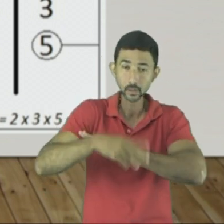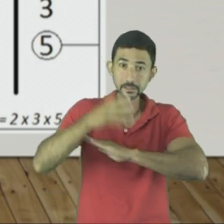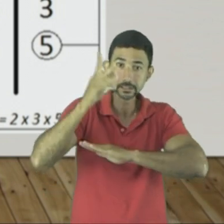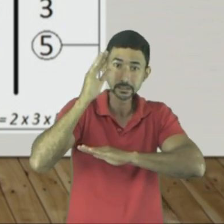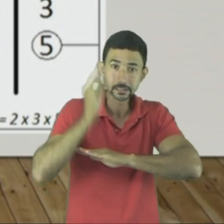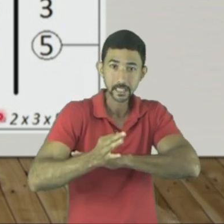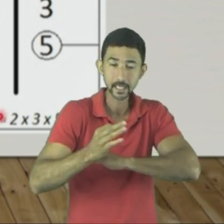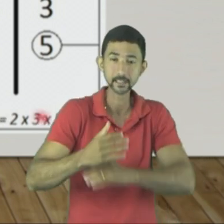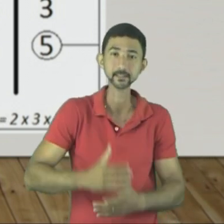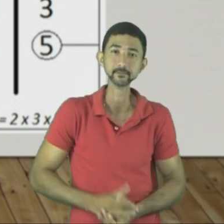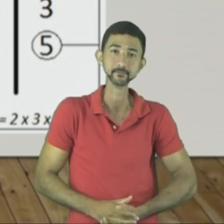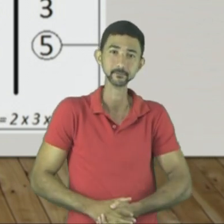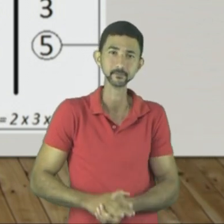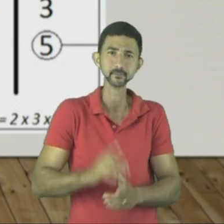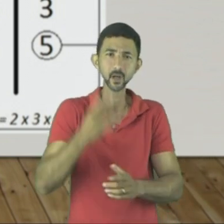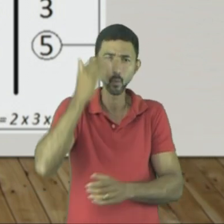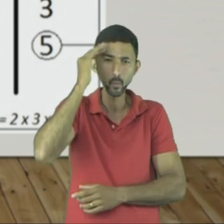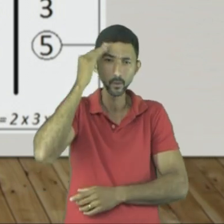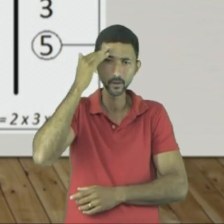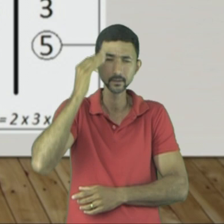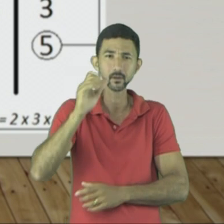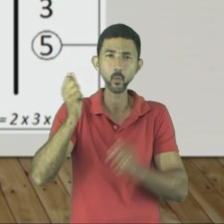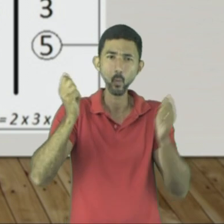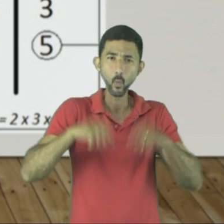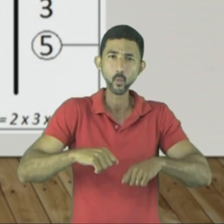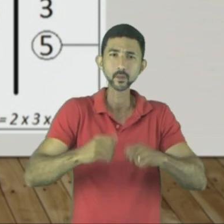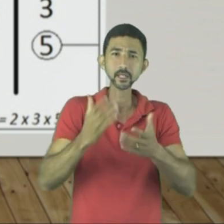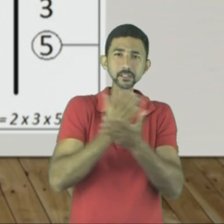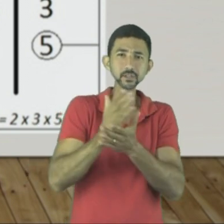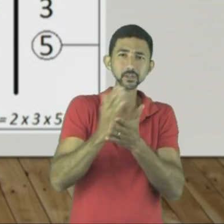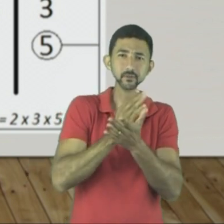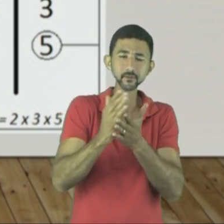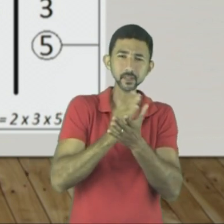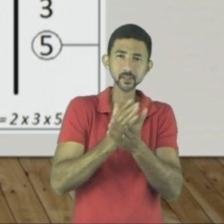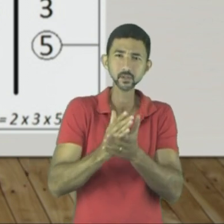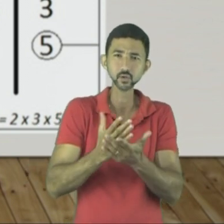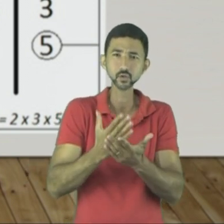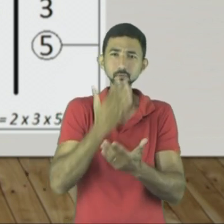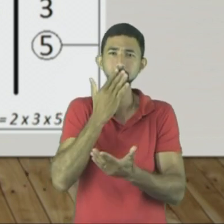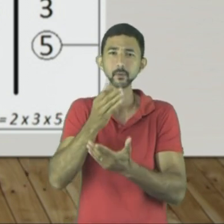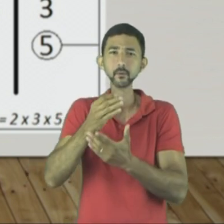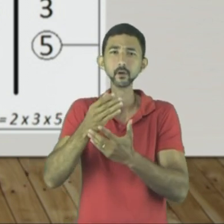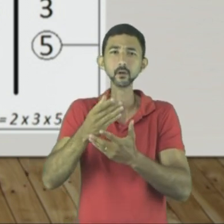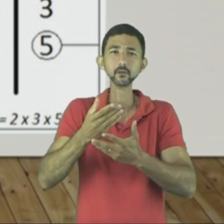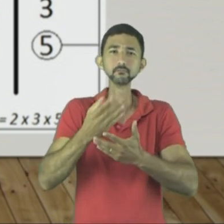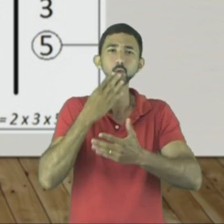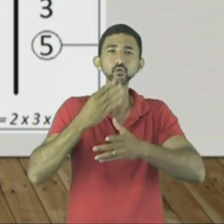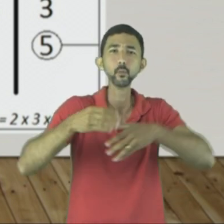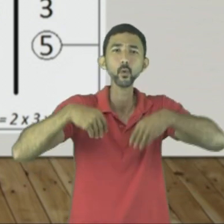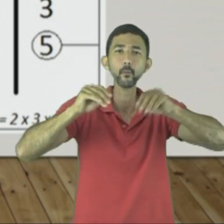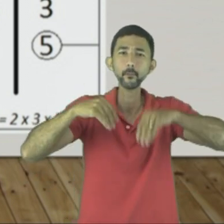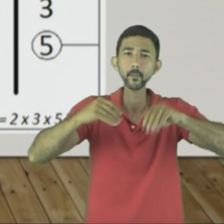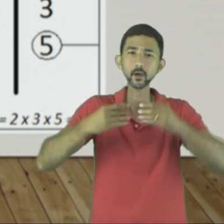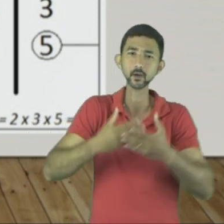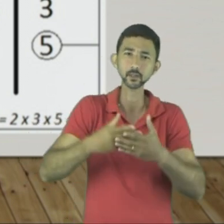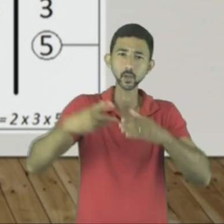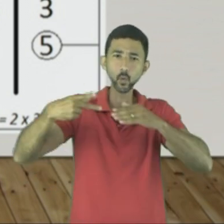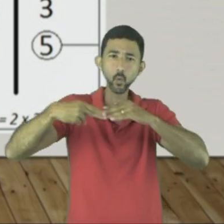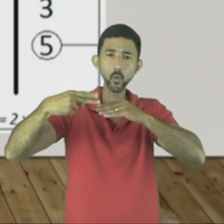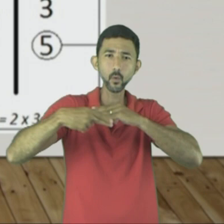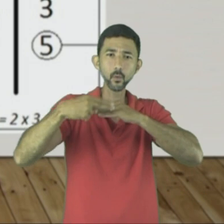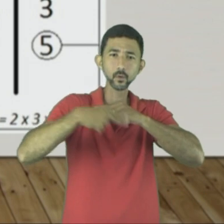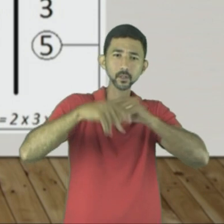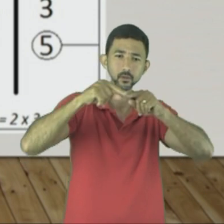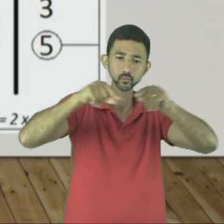Então, será possível dividir esses 3 tipos de tecido em retalhos